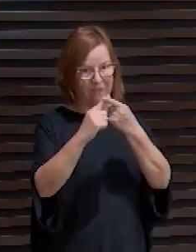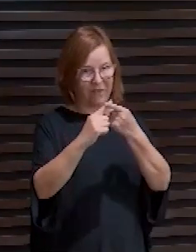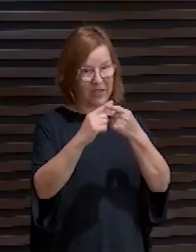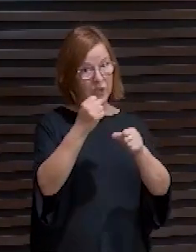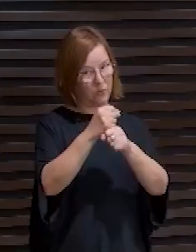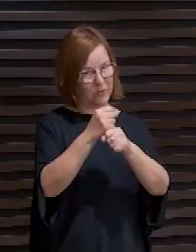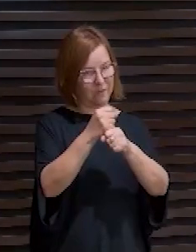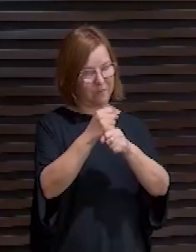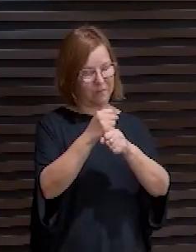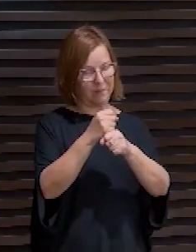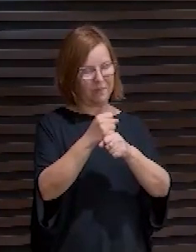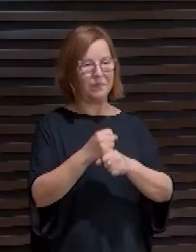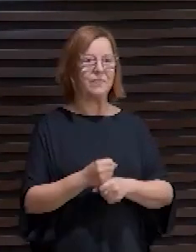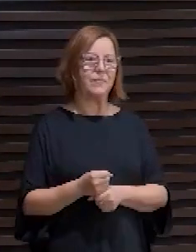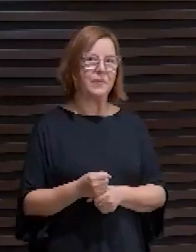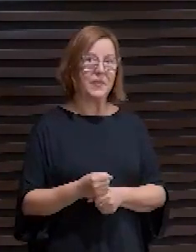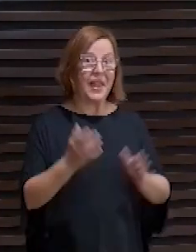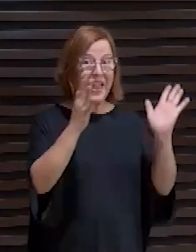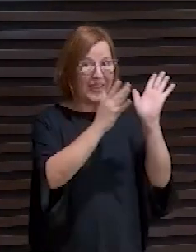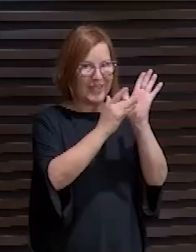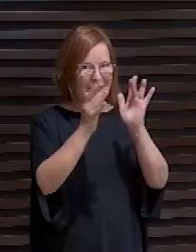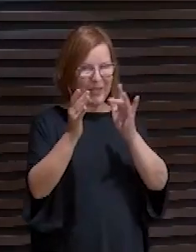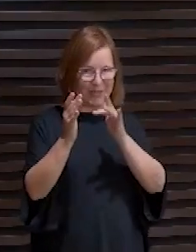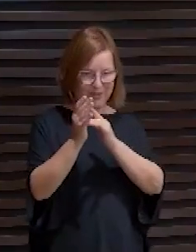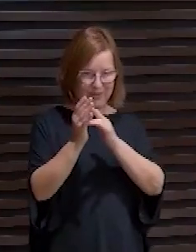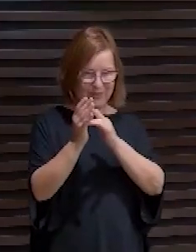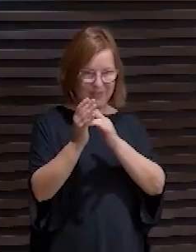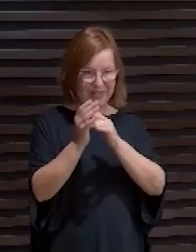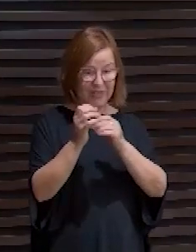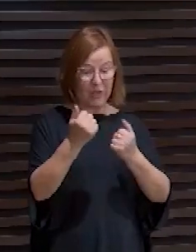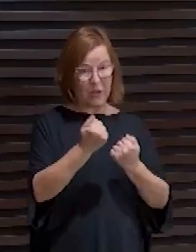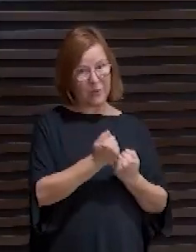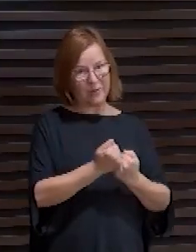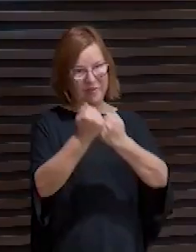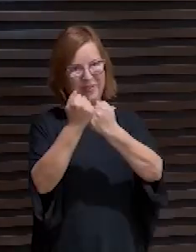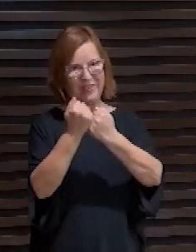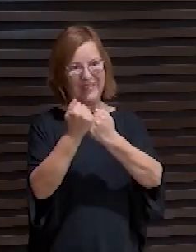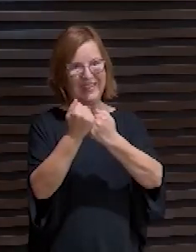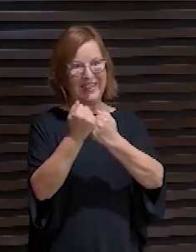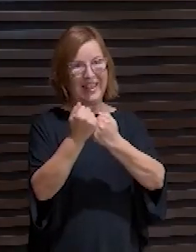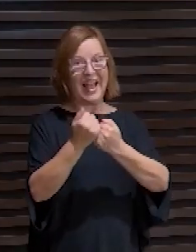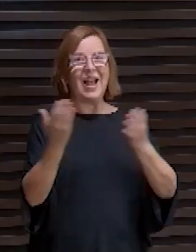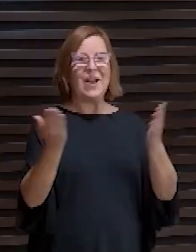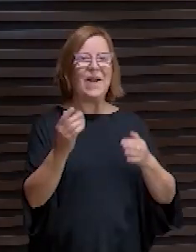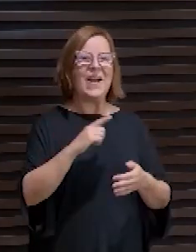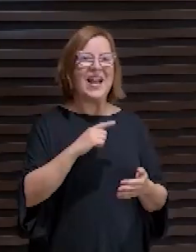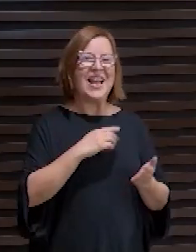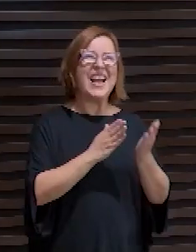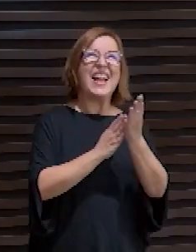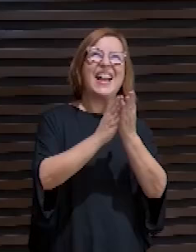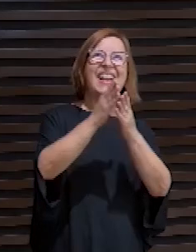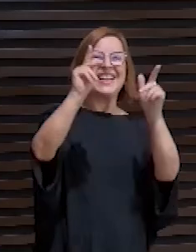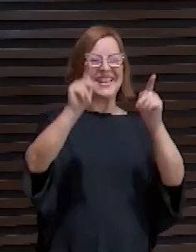Jesus se ofereceu, ele se colocou em nosso lugar e nós temos hoje acesso à presença de Deus. Nós